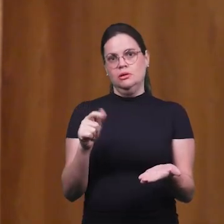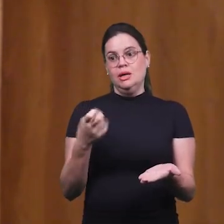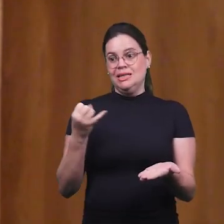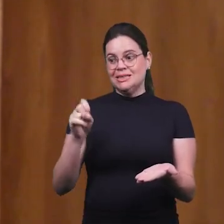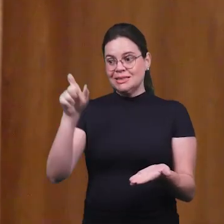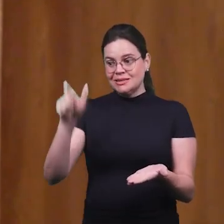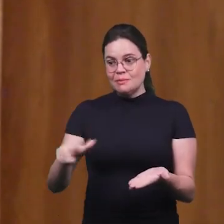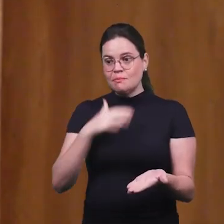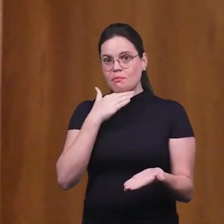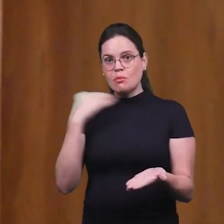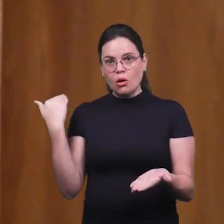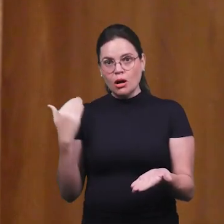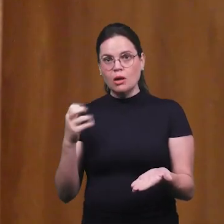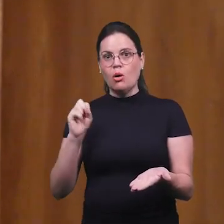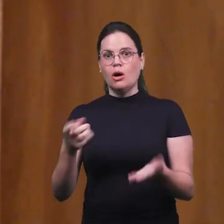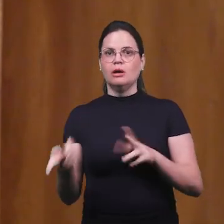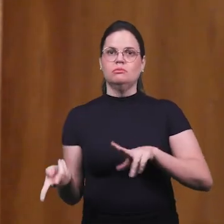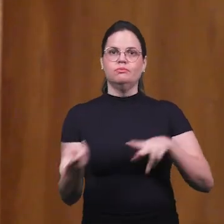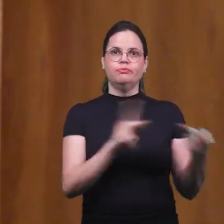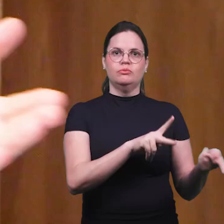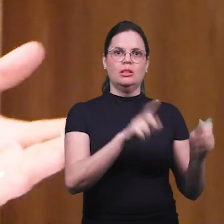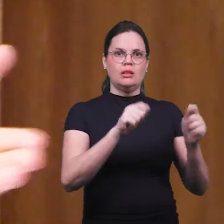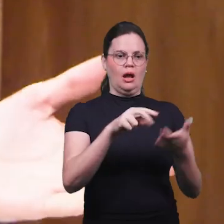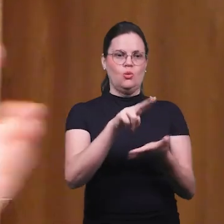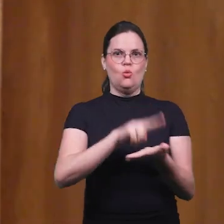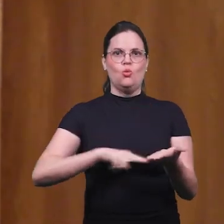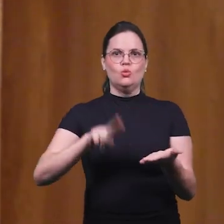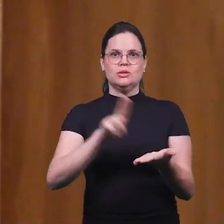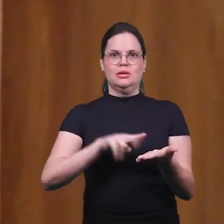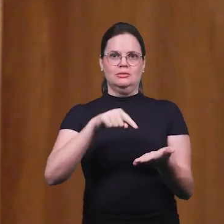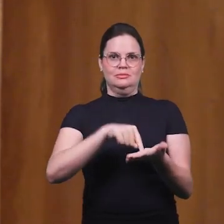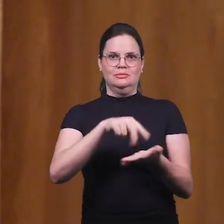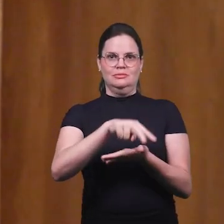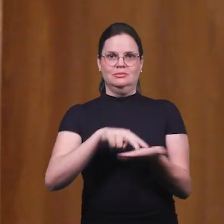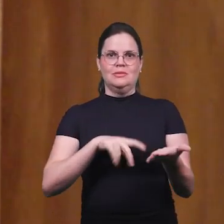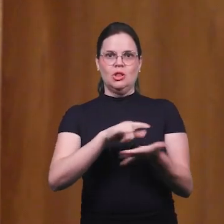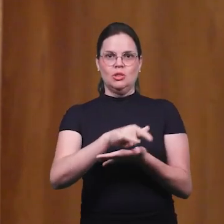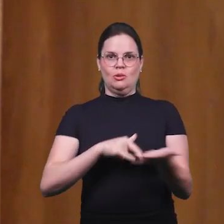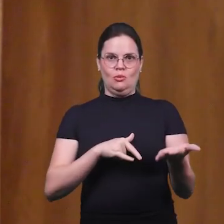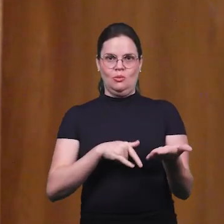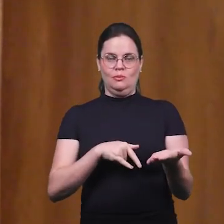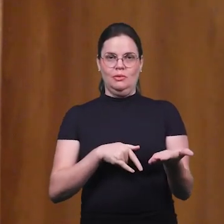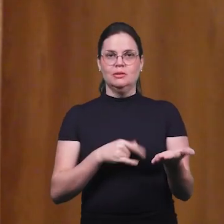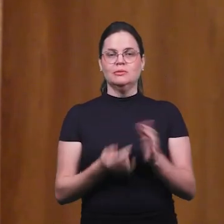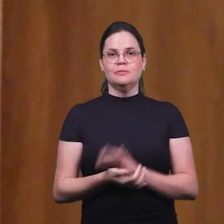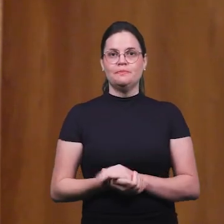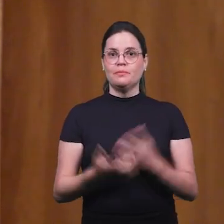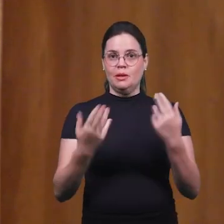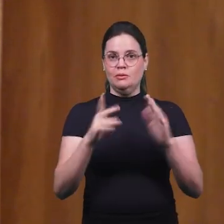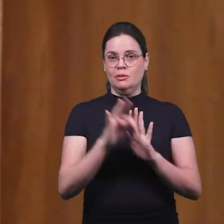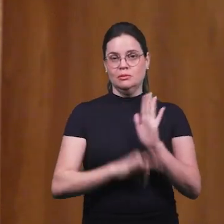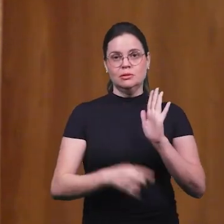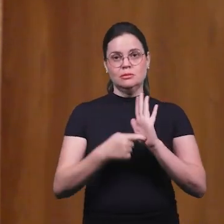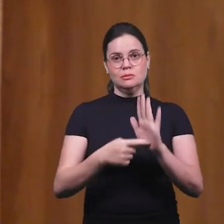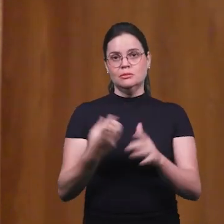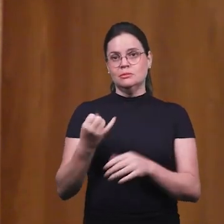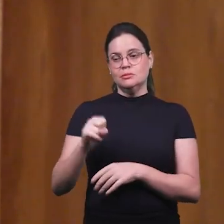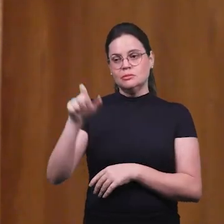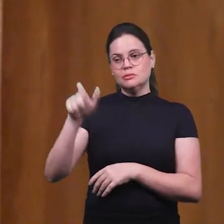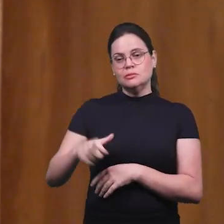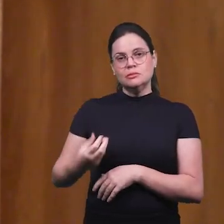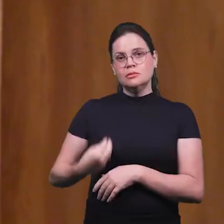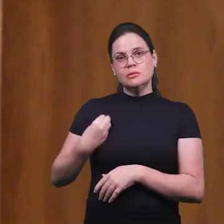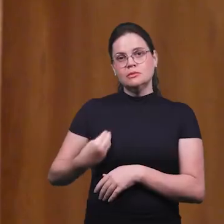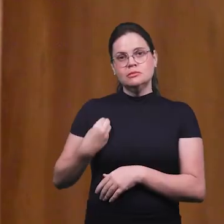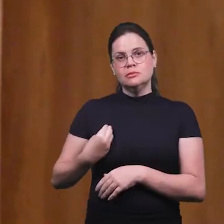essa herança. Sem a morte, como o próprio versículo bíblico diz, o testamento ele não